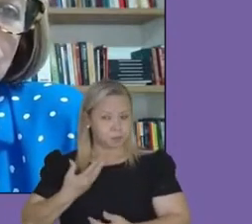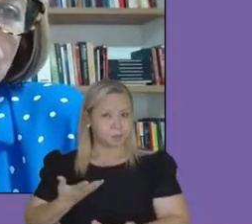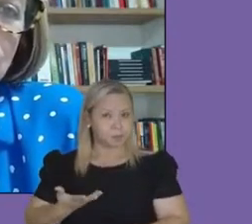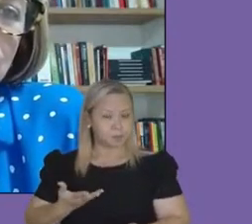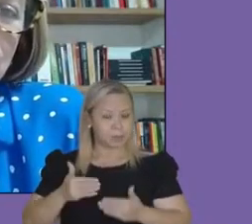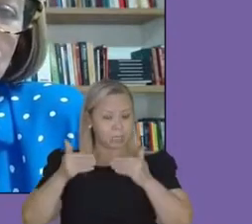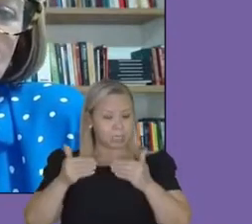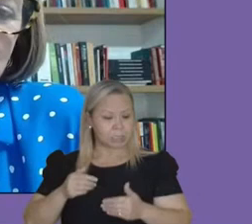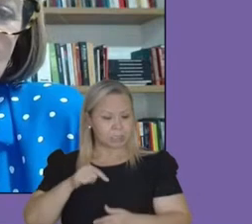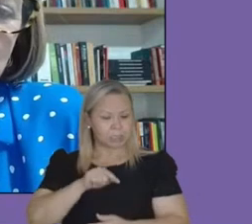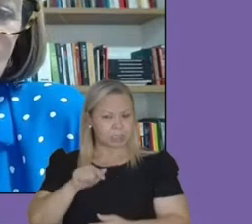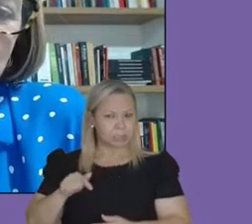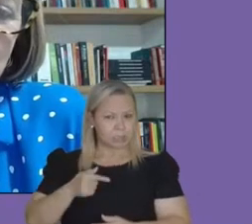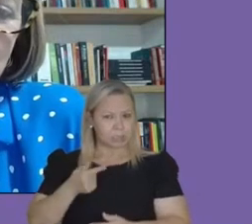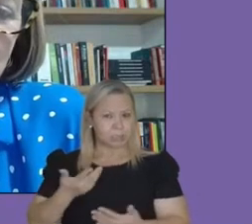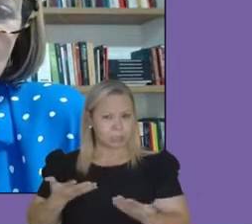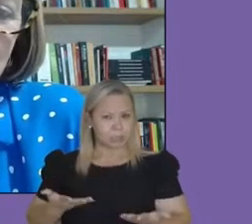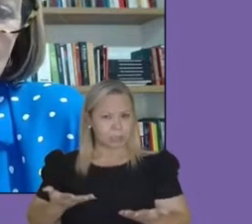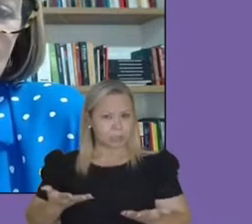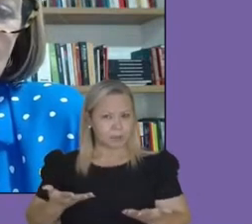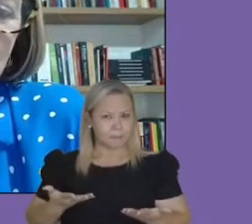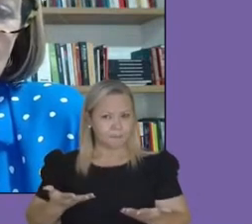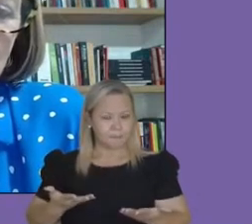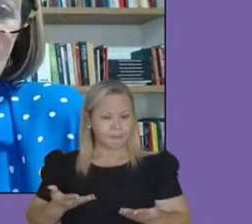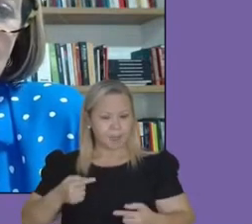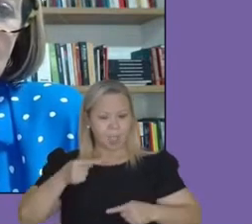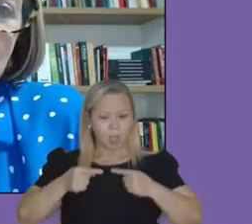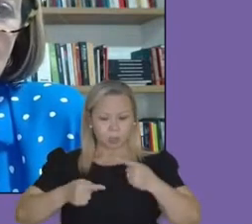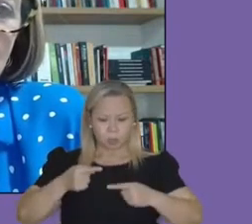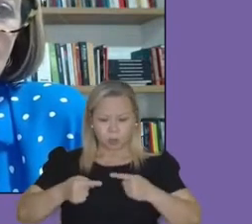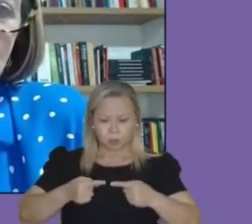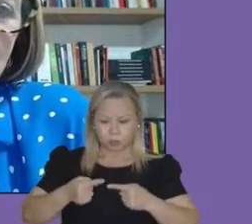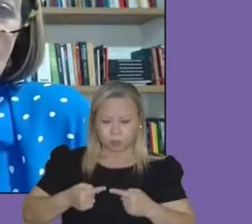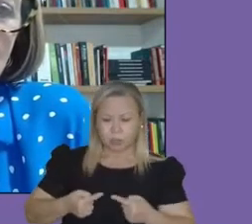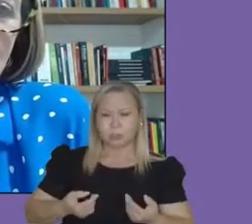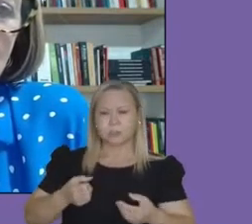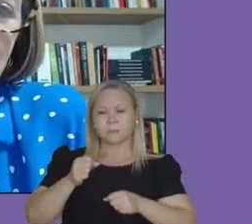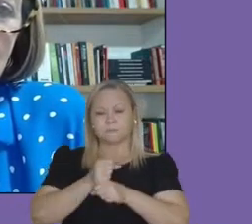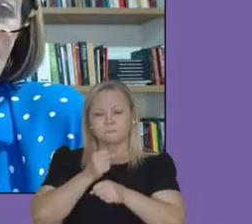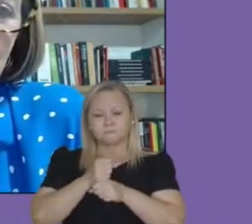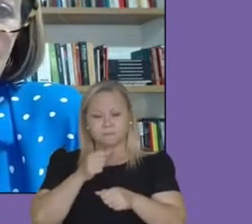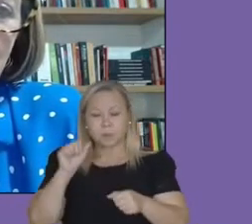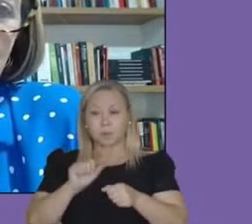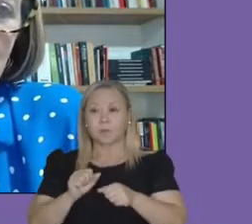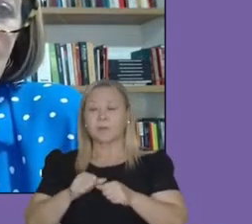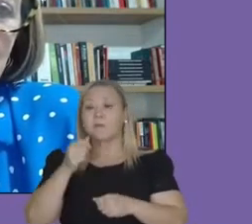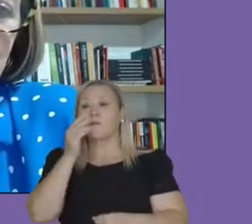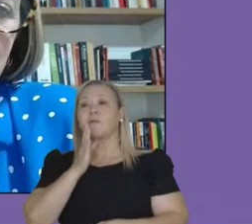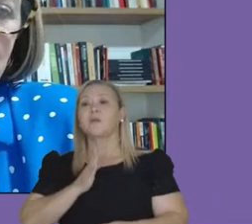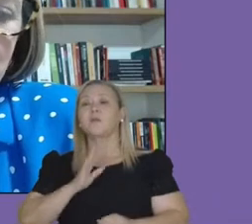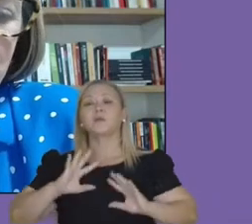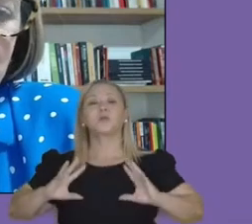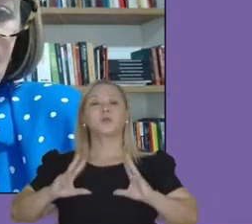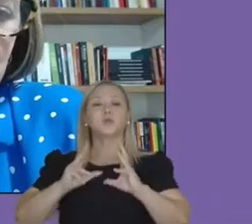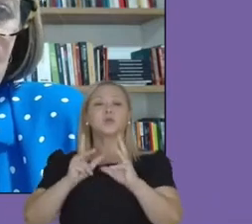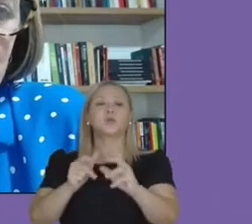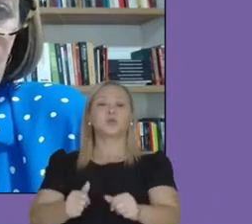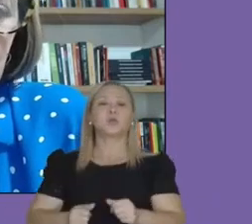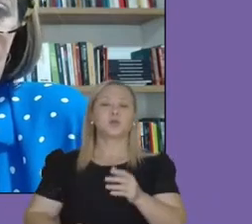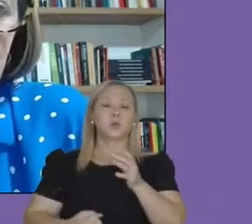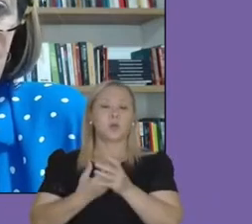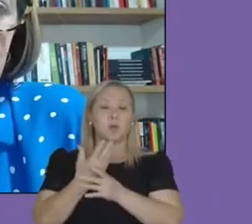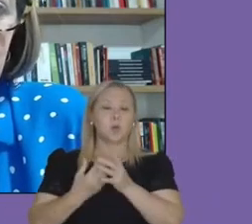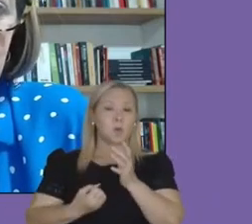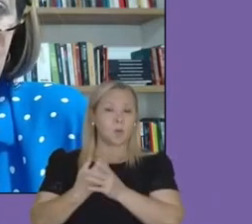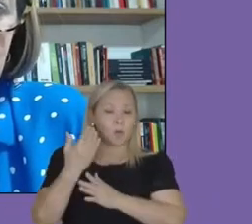e diante das políticas construídas no Brasil, de tudo que está